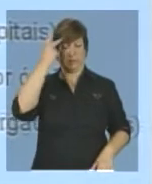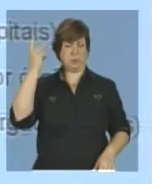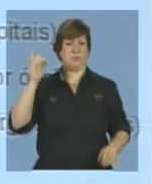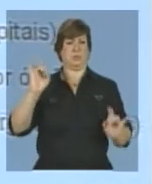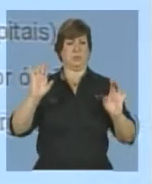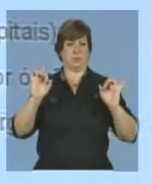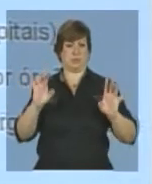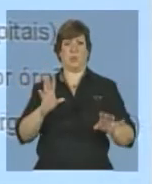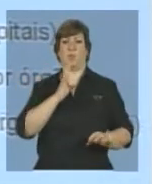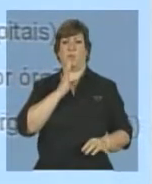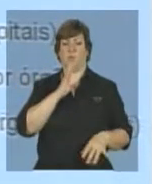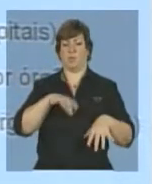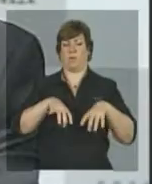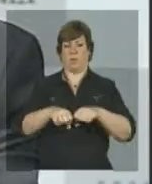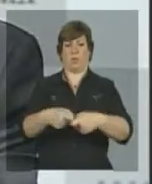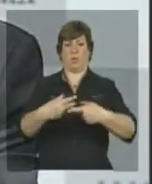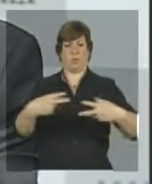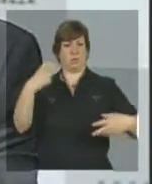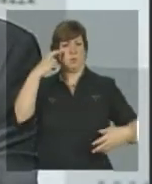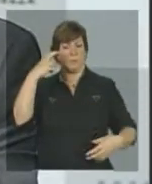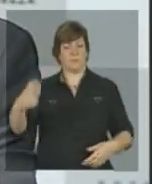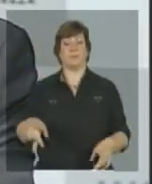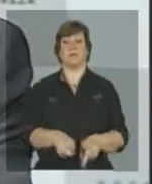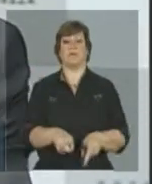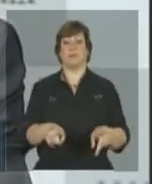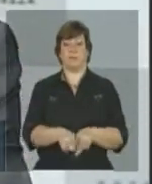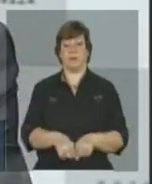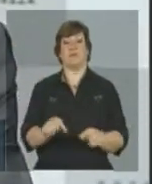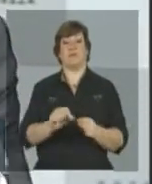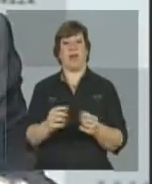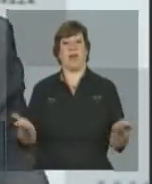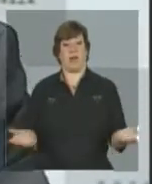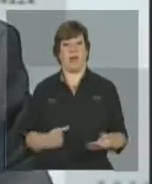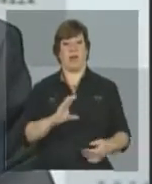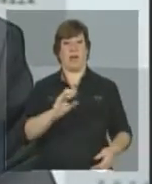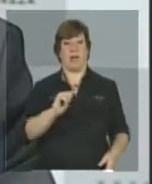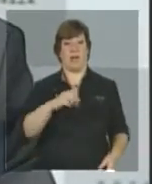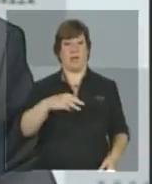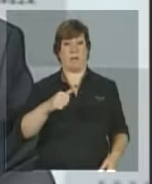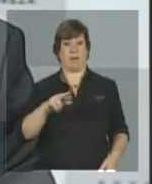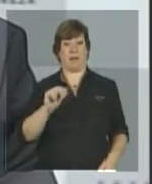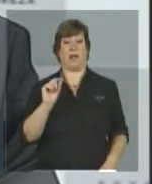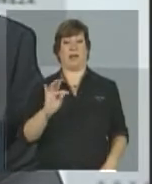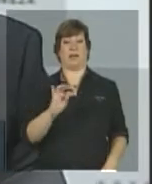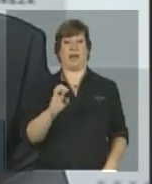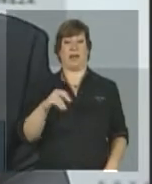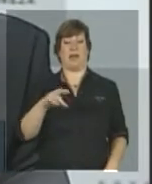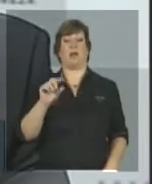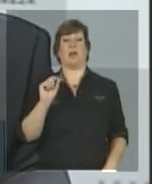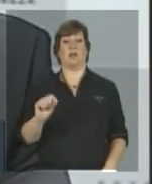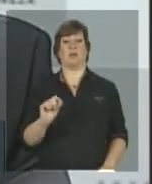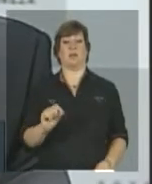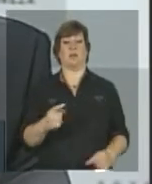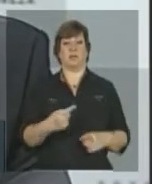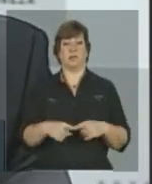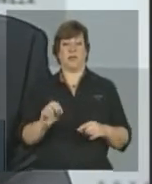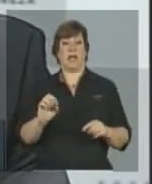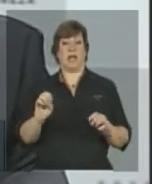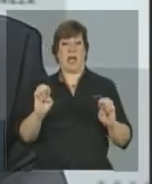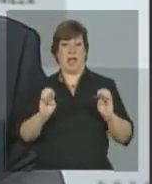padrão. Recentemente, nós estamos criando a Câmara Técnica Nacional de Infecção em Transplante, a Câmara Técnica de